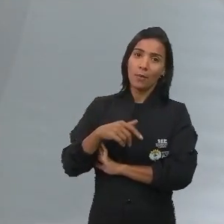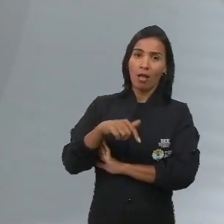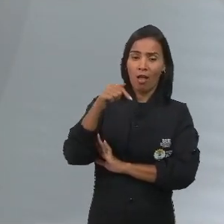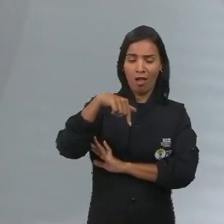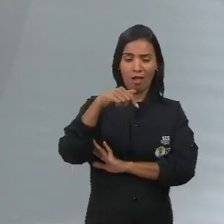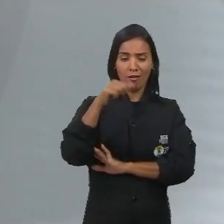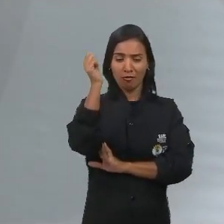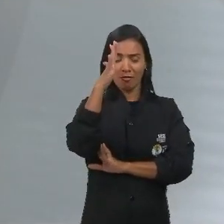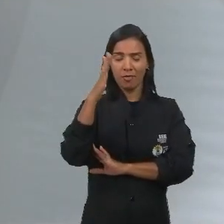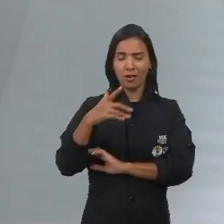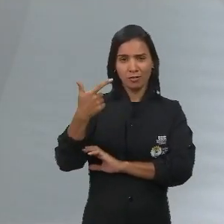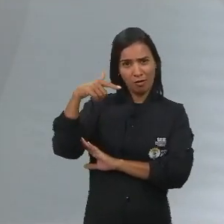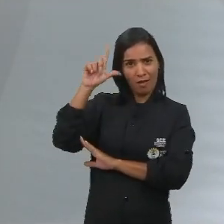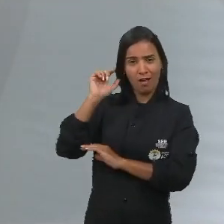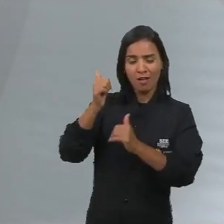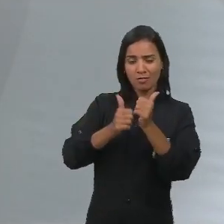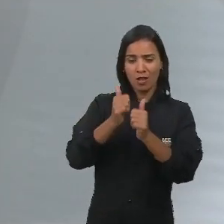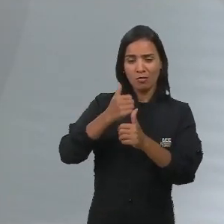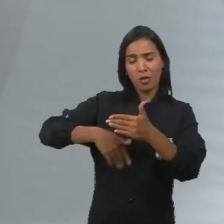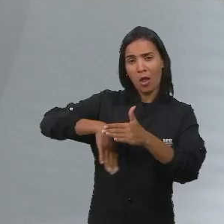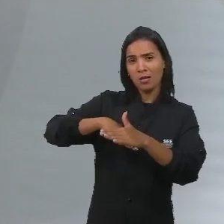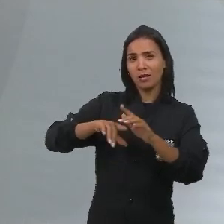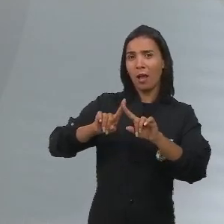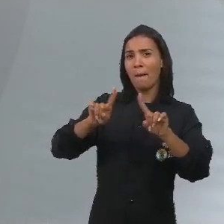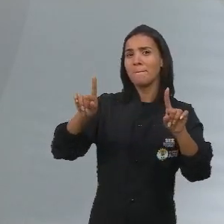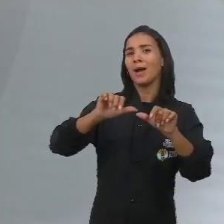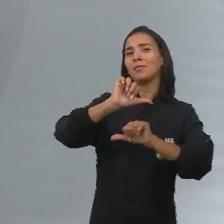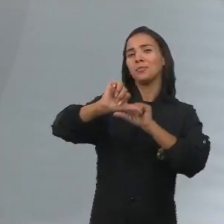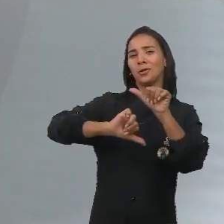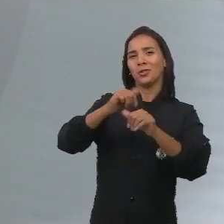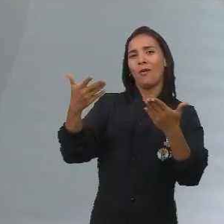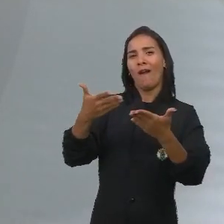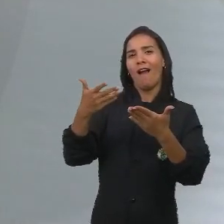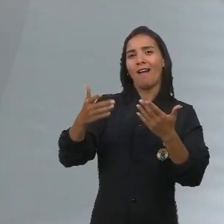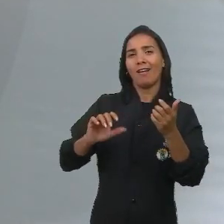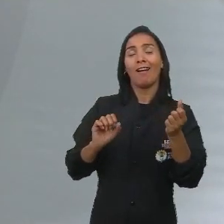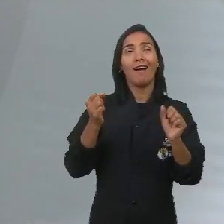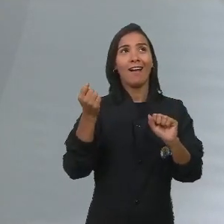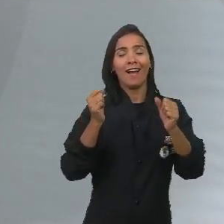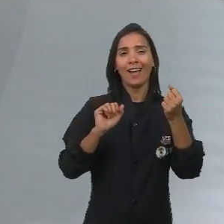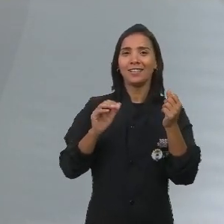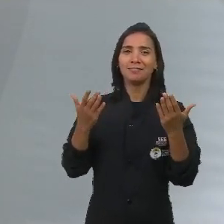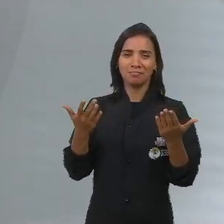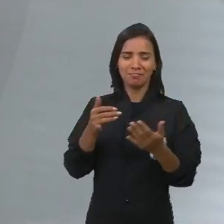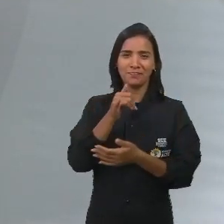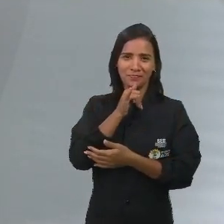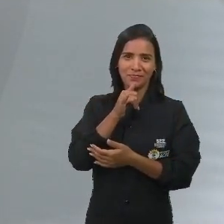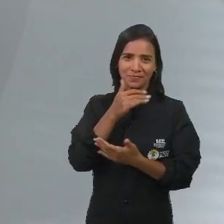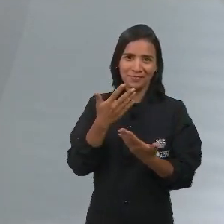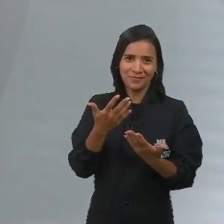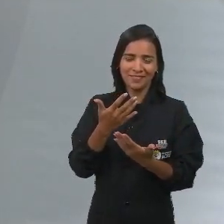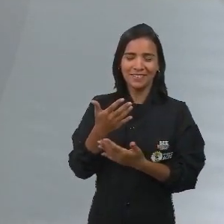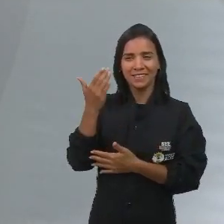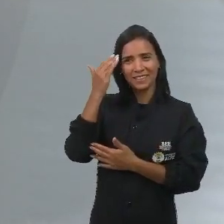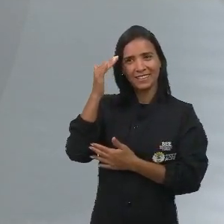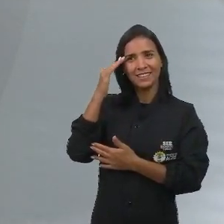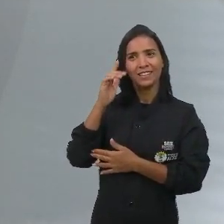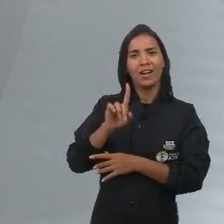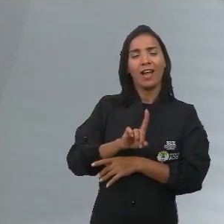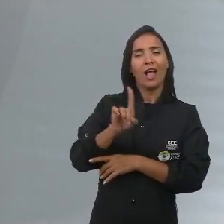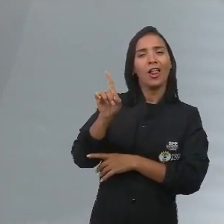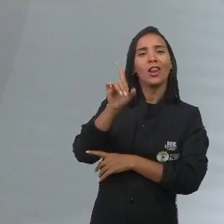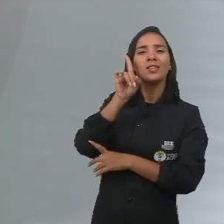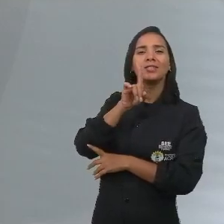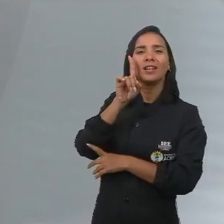a gente é ginasta temos ali nos Estados Unidos uma grande vertente tanto pro baseball quanto pro basquete